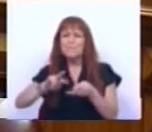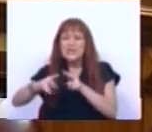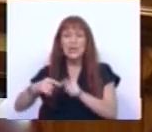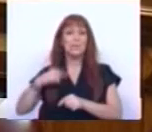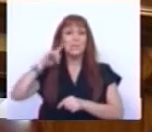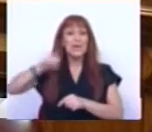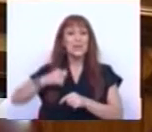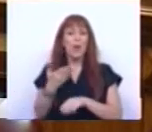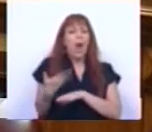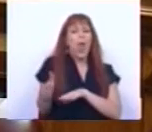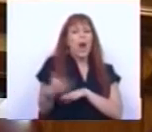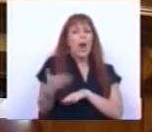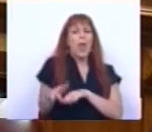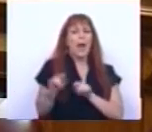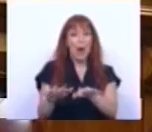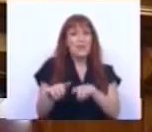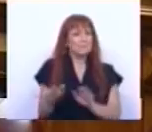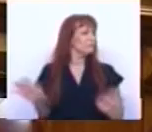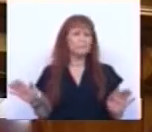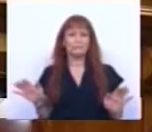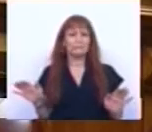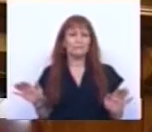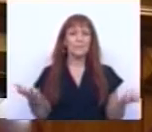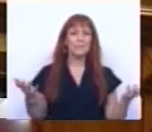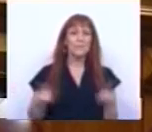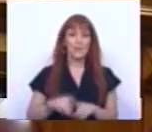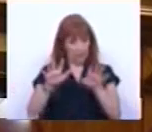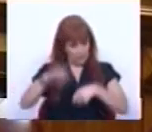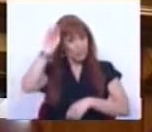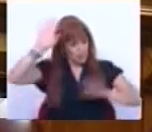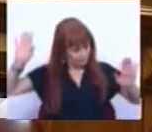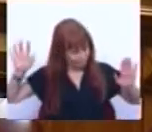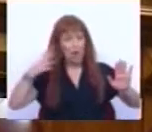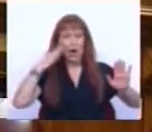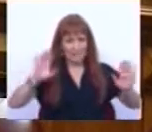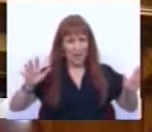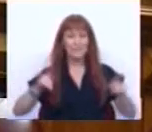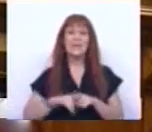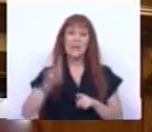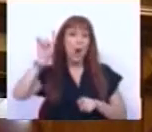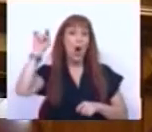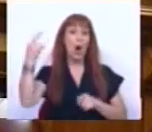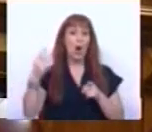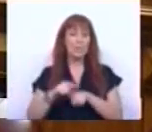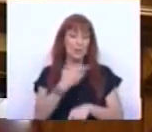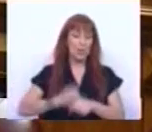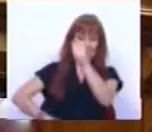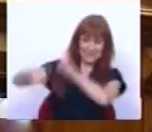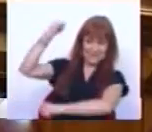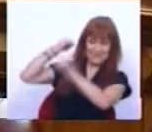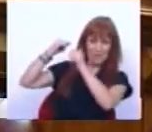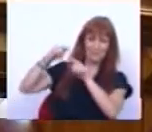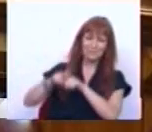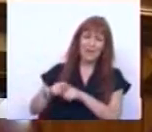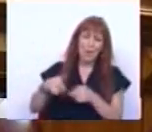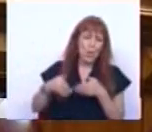mexidas, sobretudo à margem desta Assembleia e da Assembleia da República, naturalmente. E se assim aconteceu no passado,